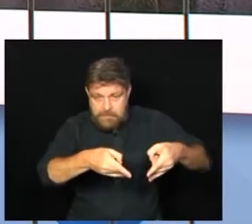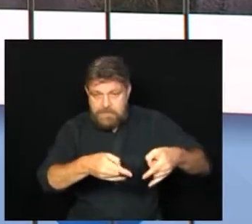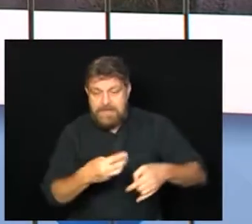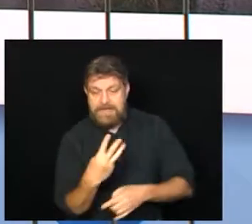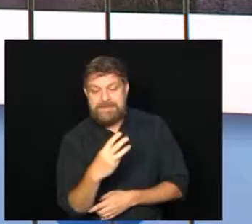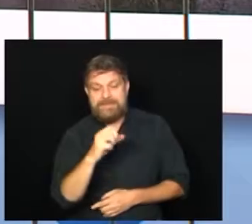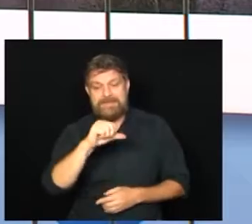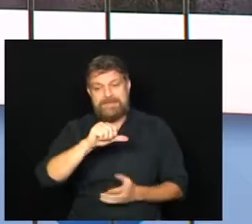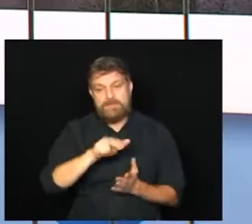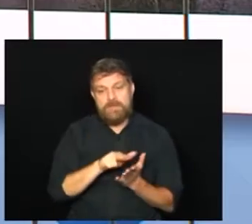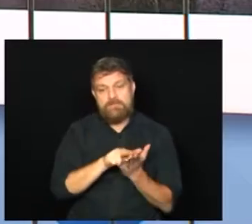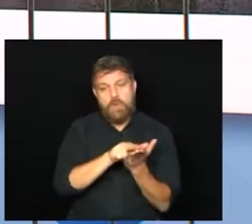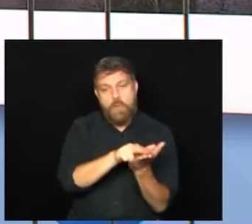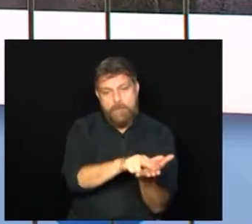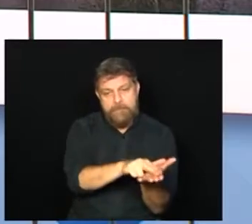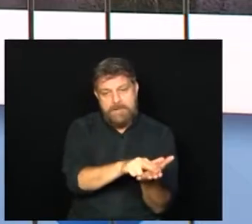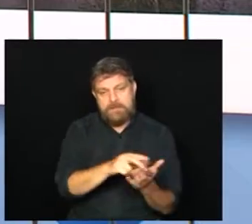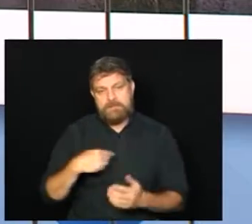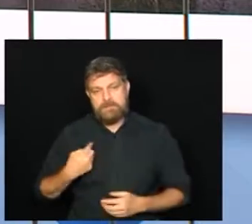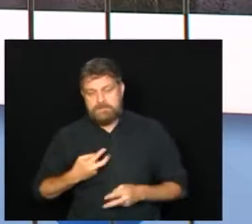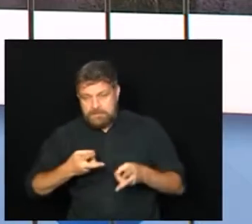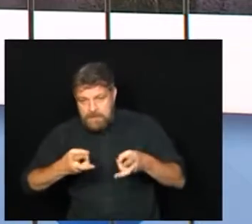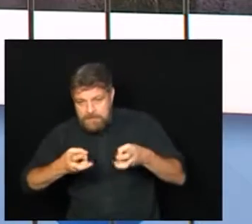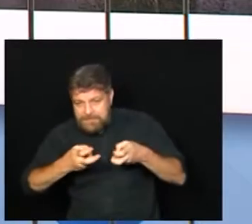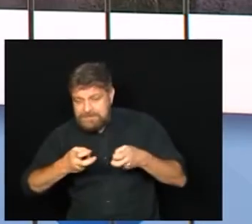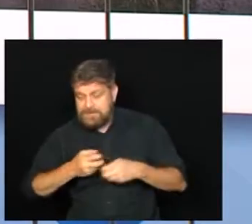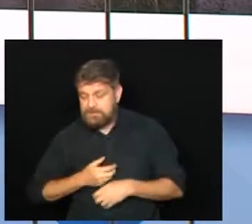39 estavam ocupados. A gente percebe aí uma